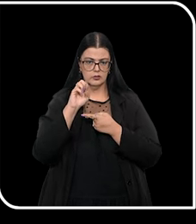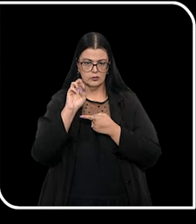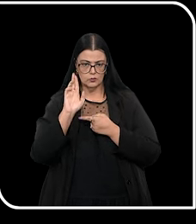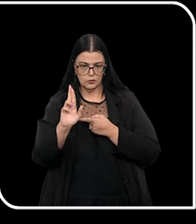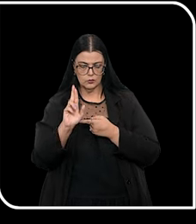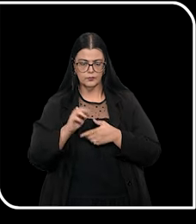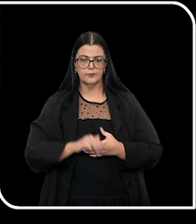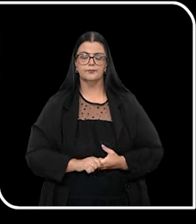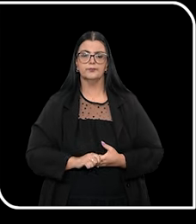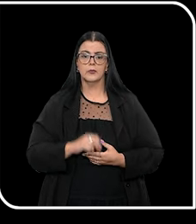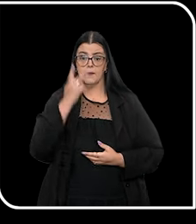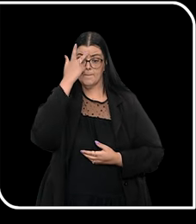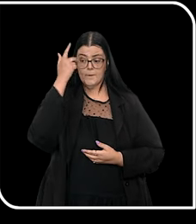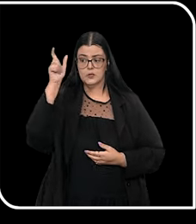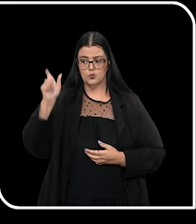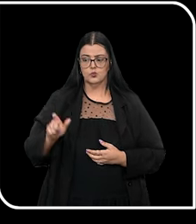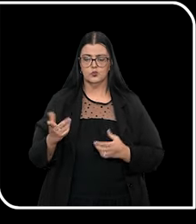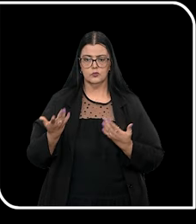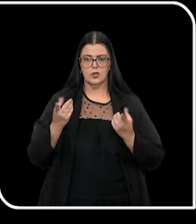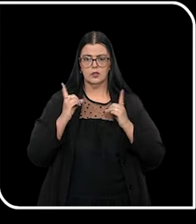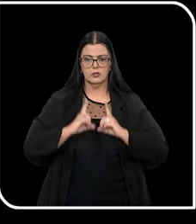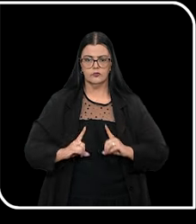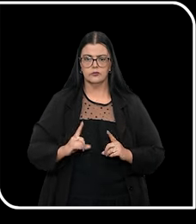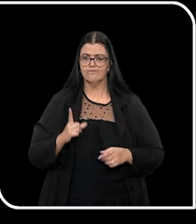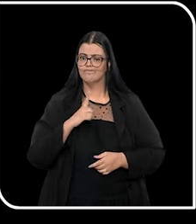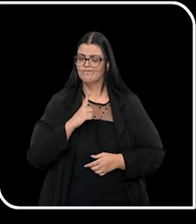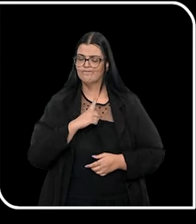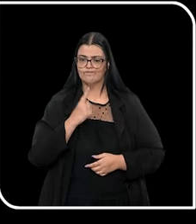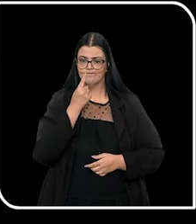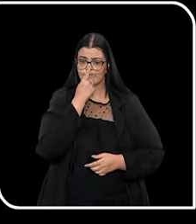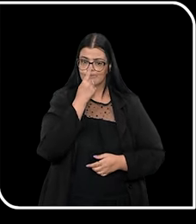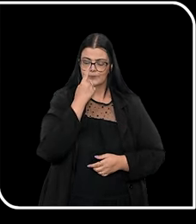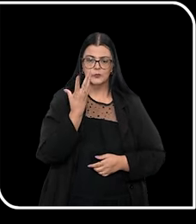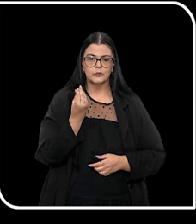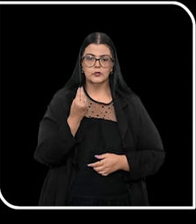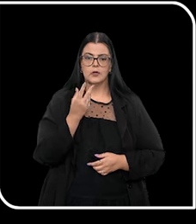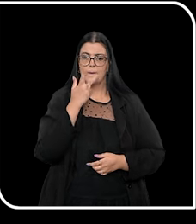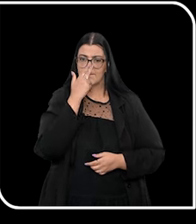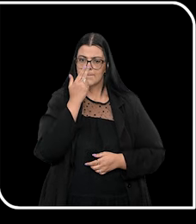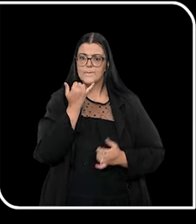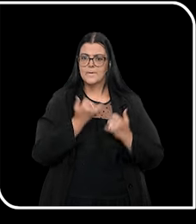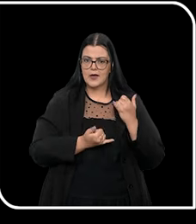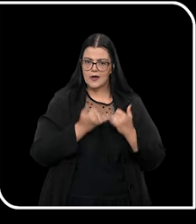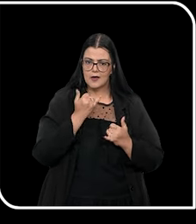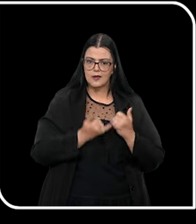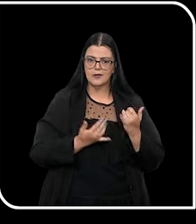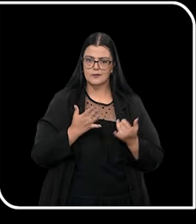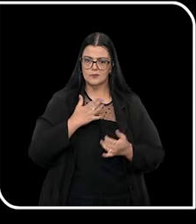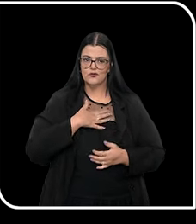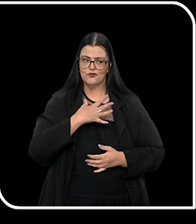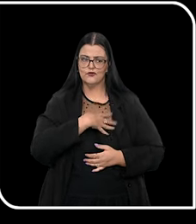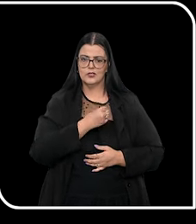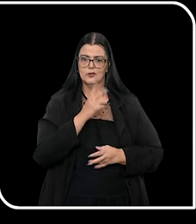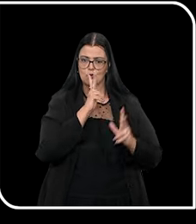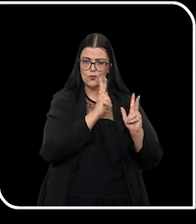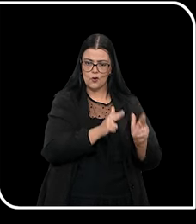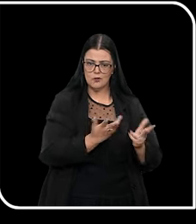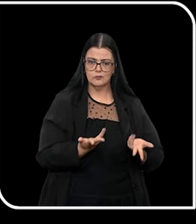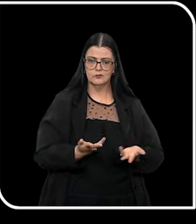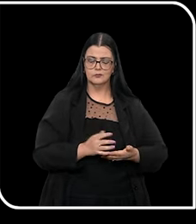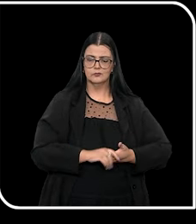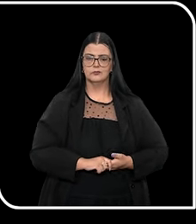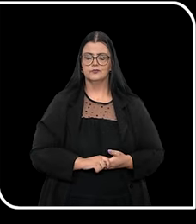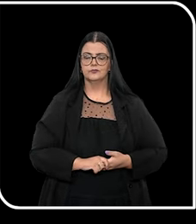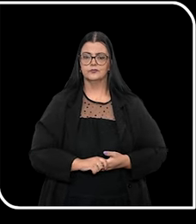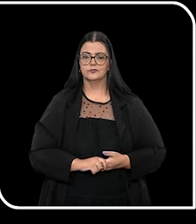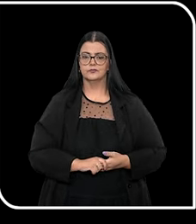Marco Ele é uma pessoa com deficiência Nossa me identifiquei muito porque a condição que ele tem se parece muito com a condição do meu João